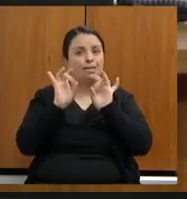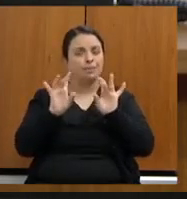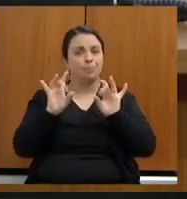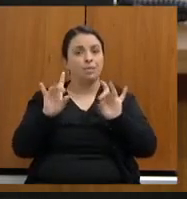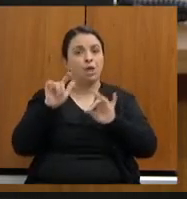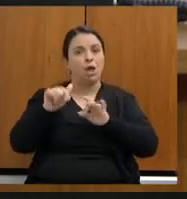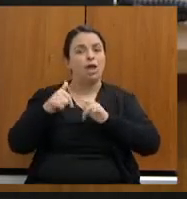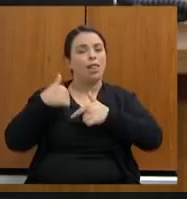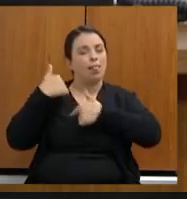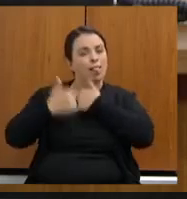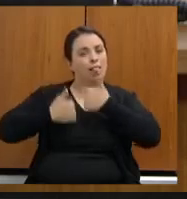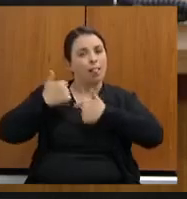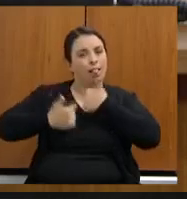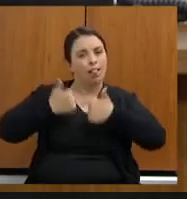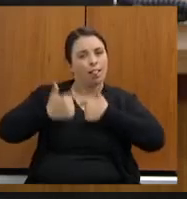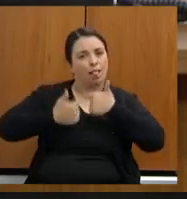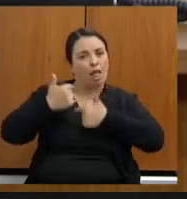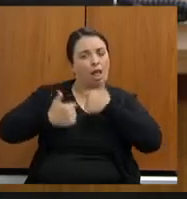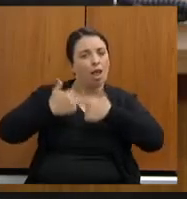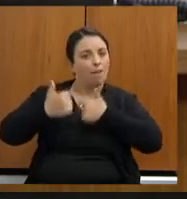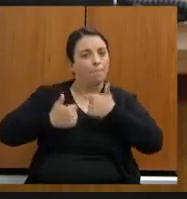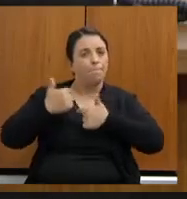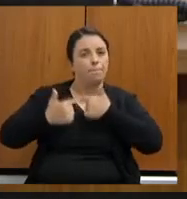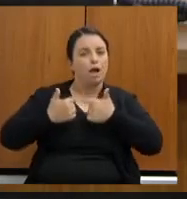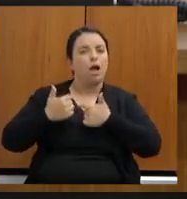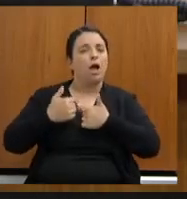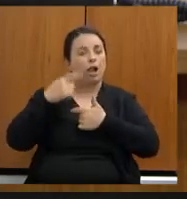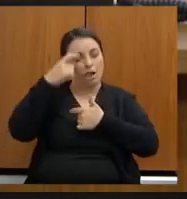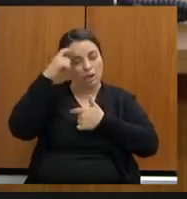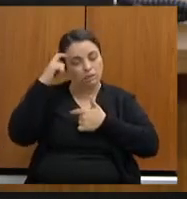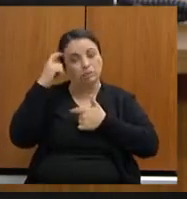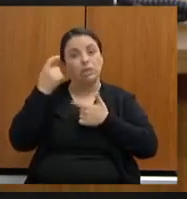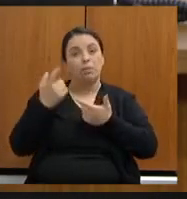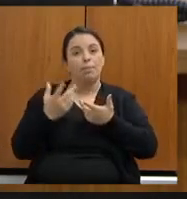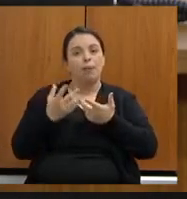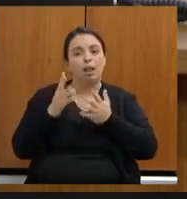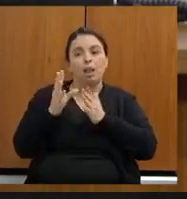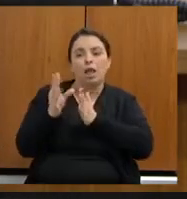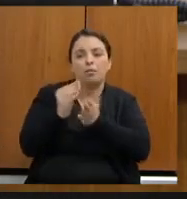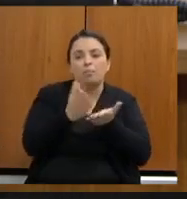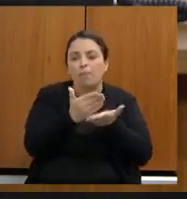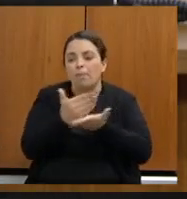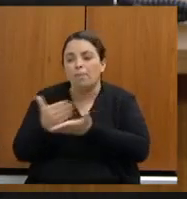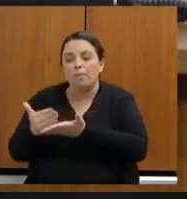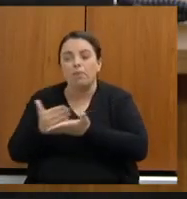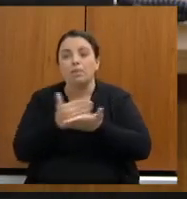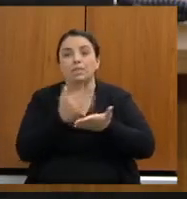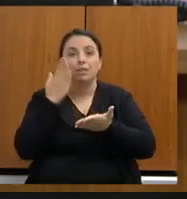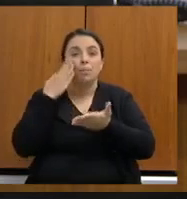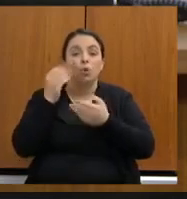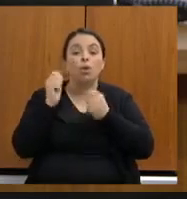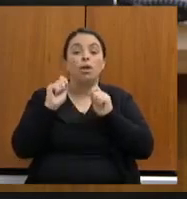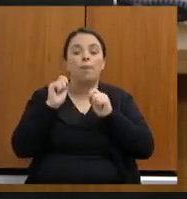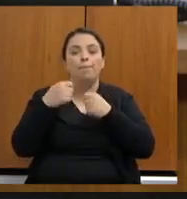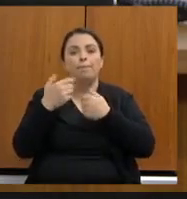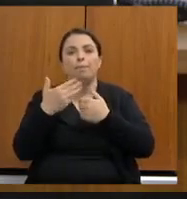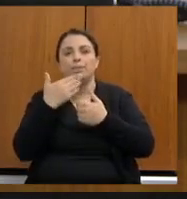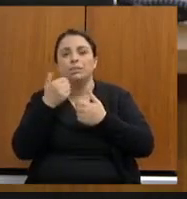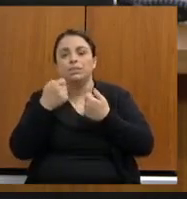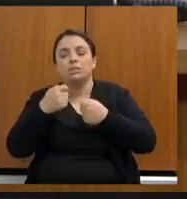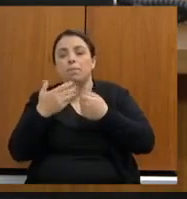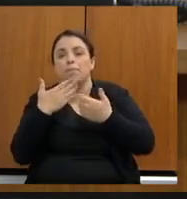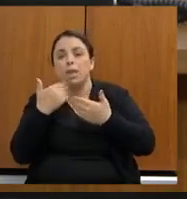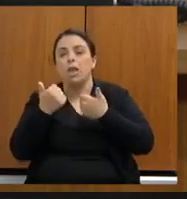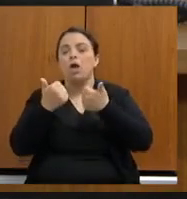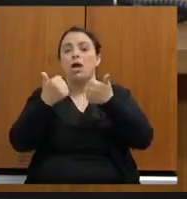Tem trabalhado diuturnamente para levantamento daquilo que precisa ser melhorado inclusive em